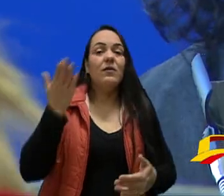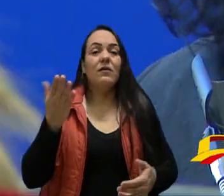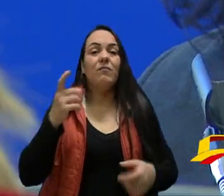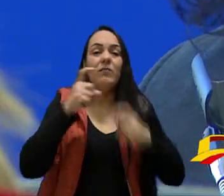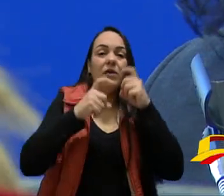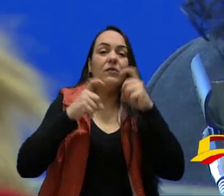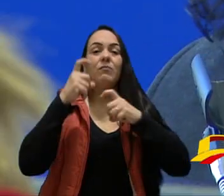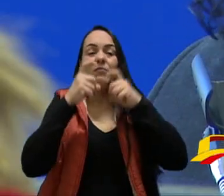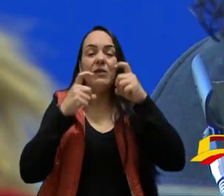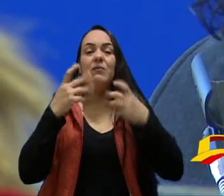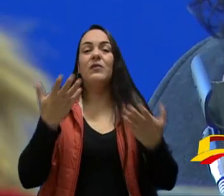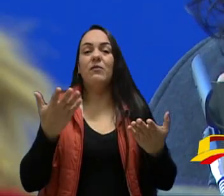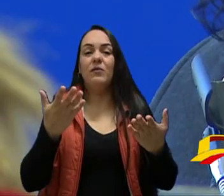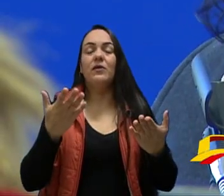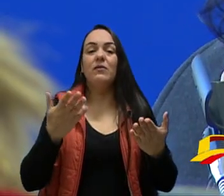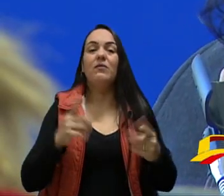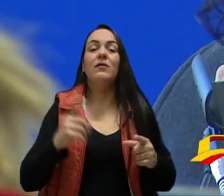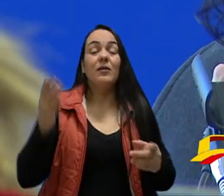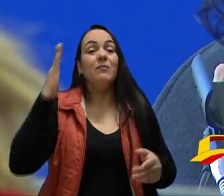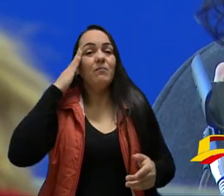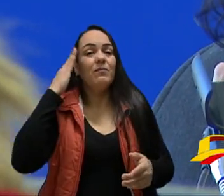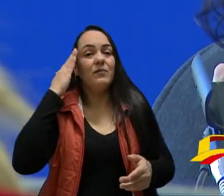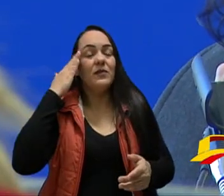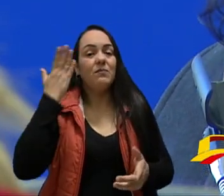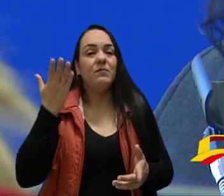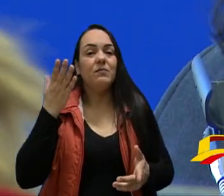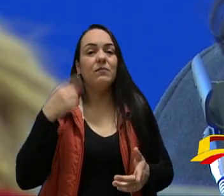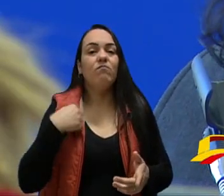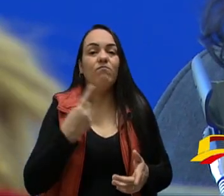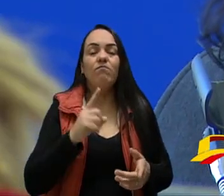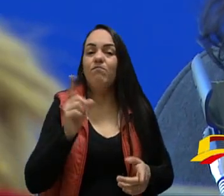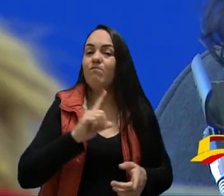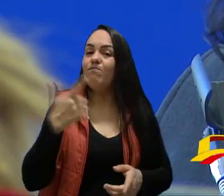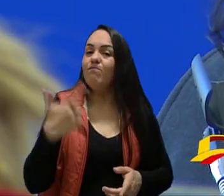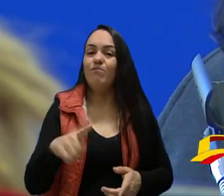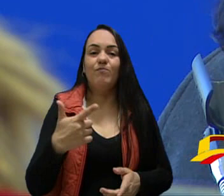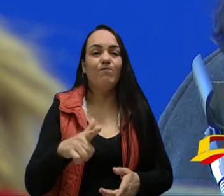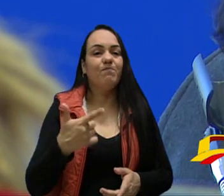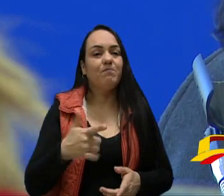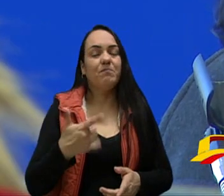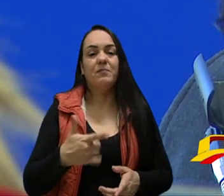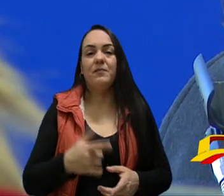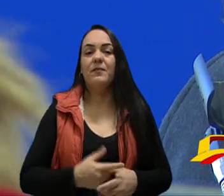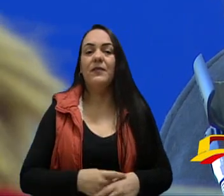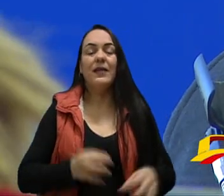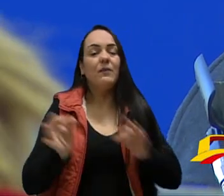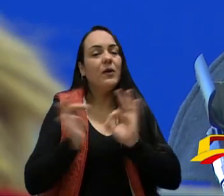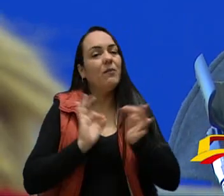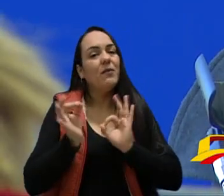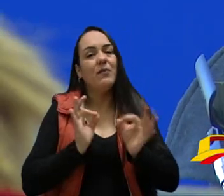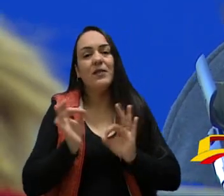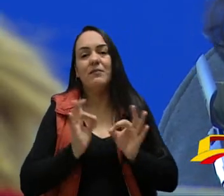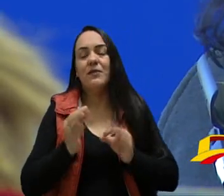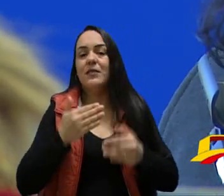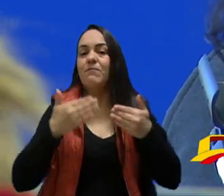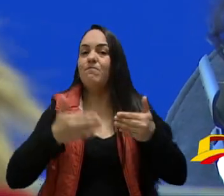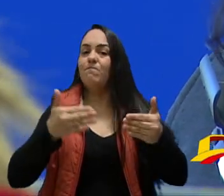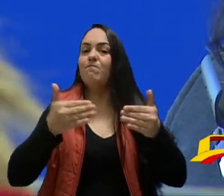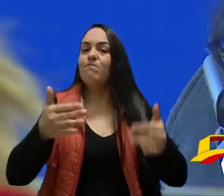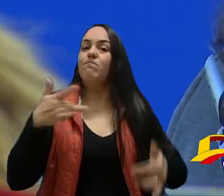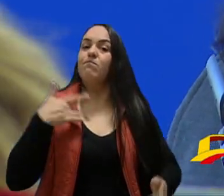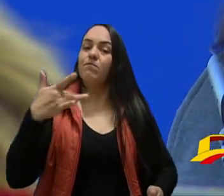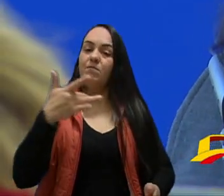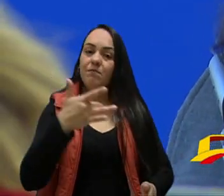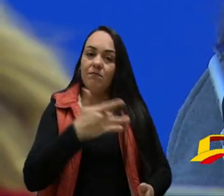trouxe uma preocupação na que deu a entender drac não tem então uma preparação da secretaria